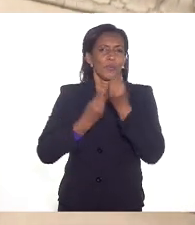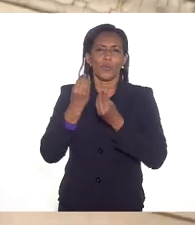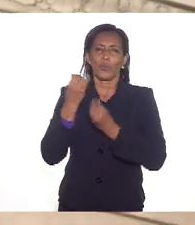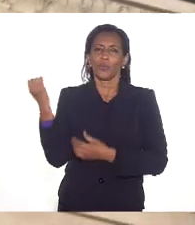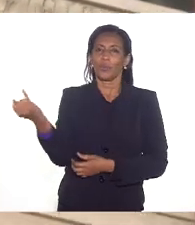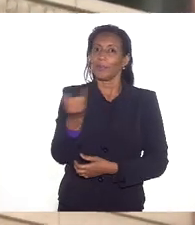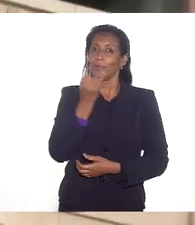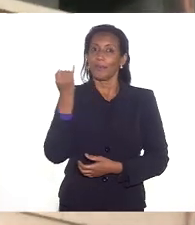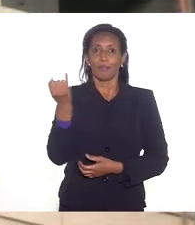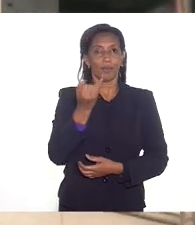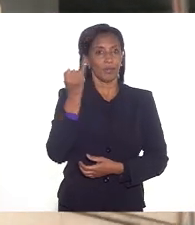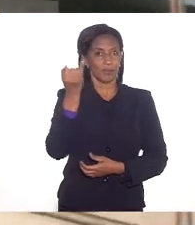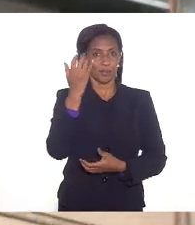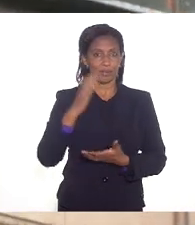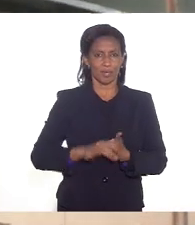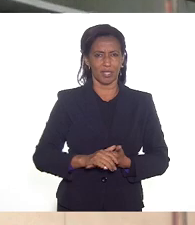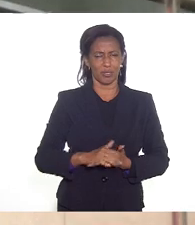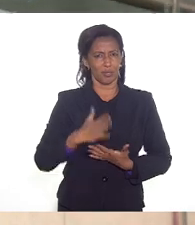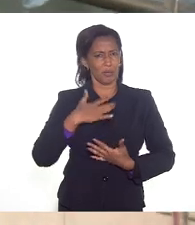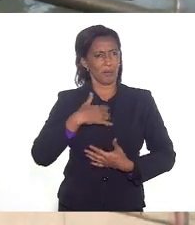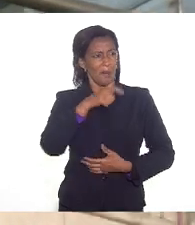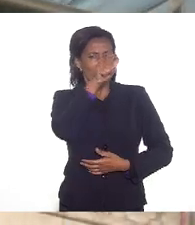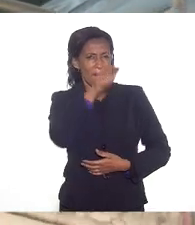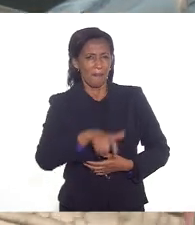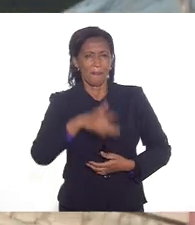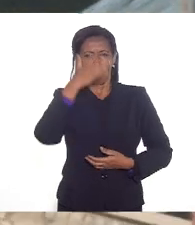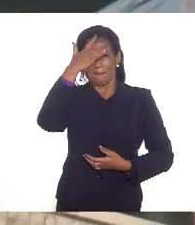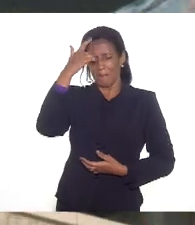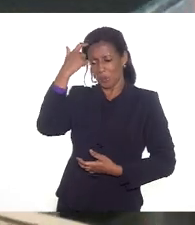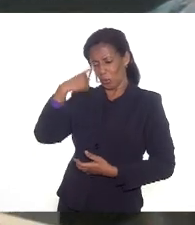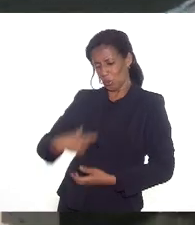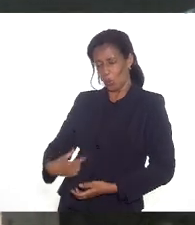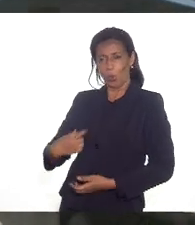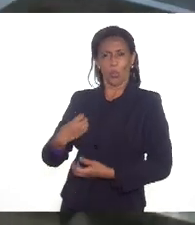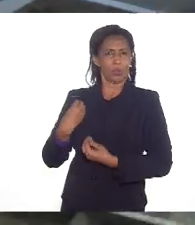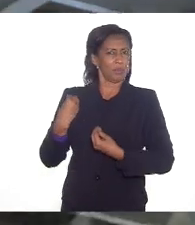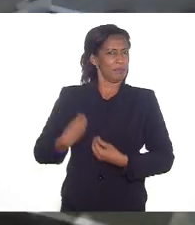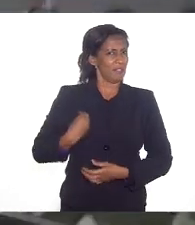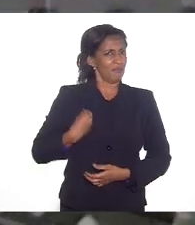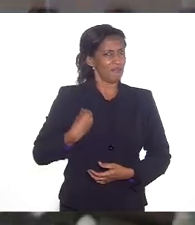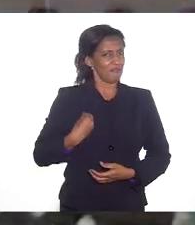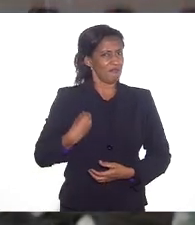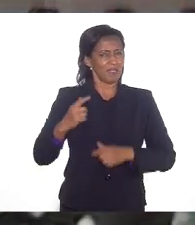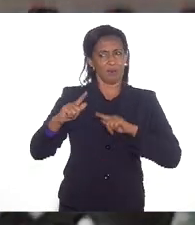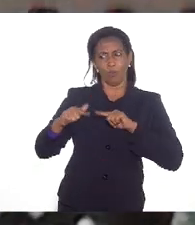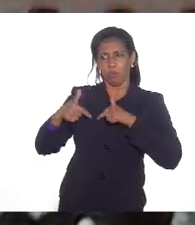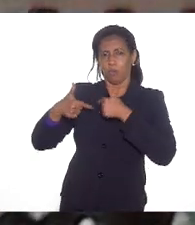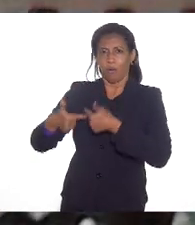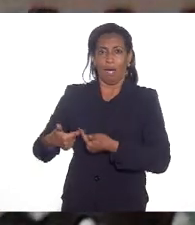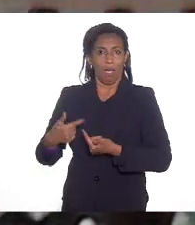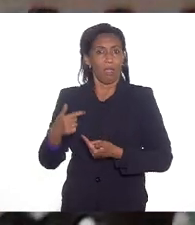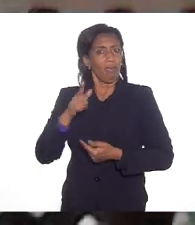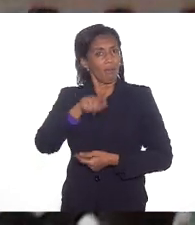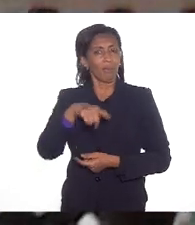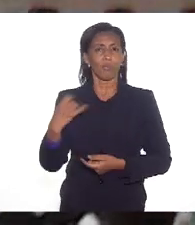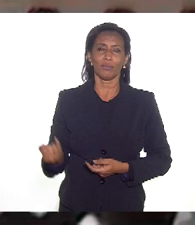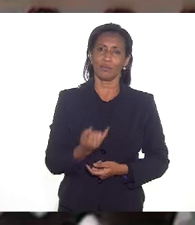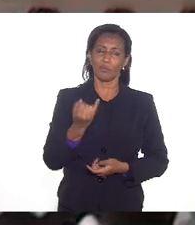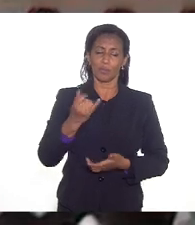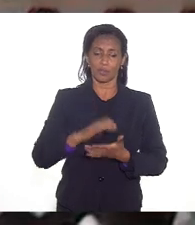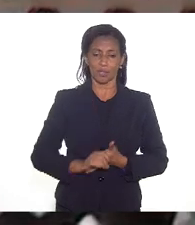importantes sobre a minha pessoa sobre a minha atuação isso é muito importante